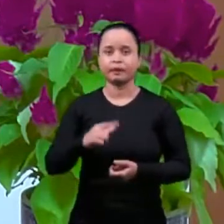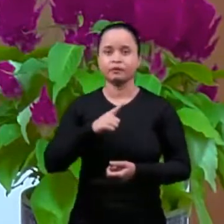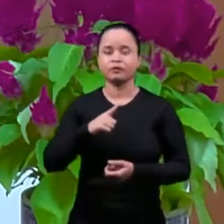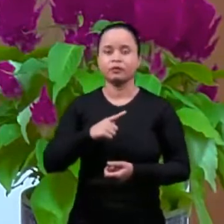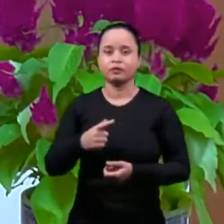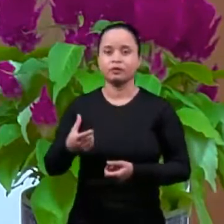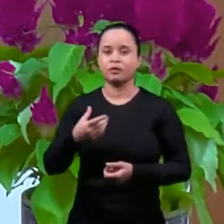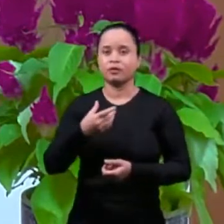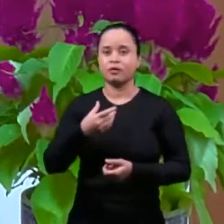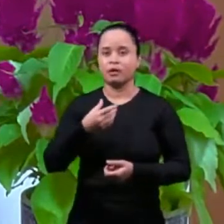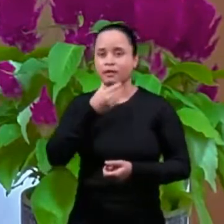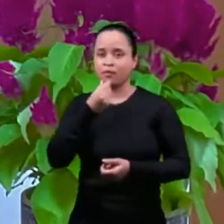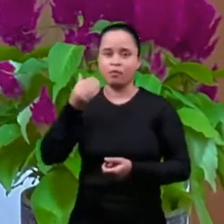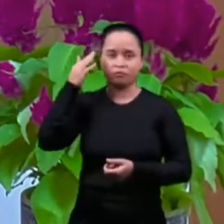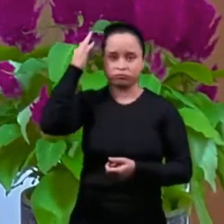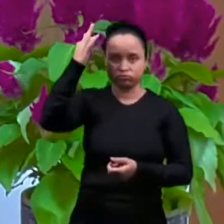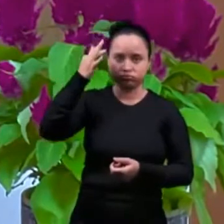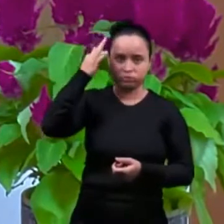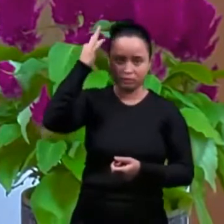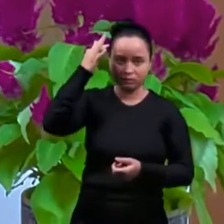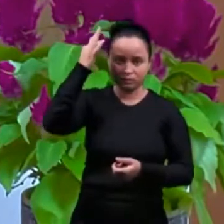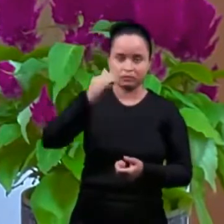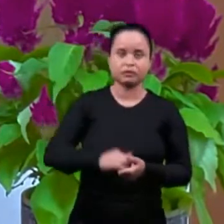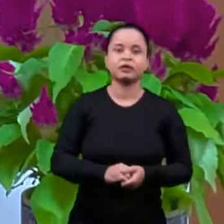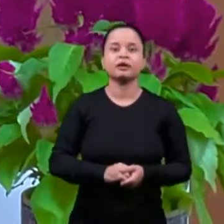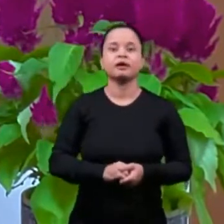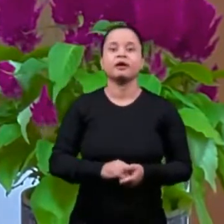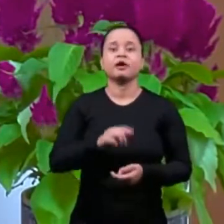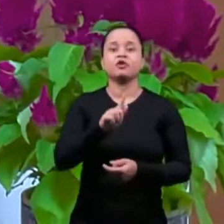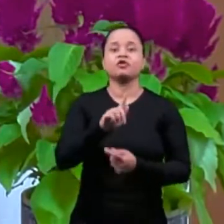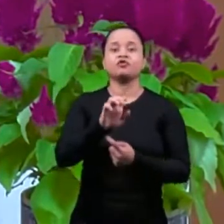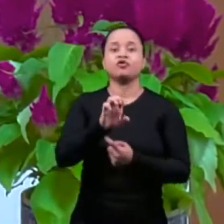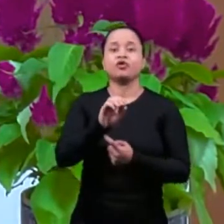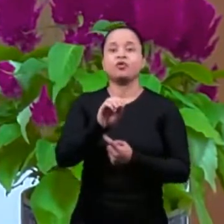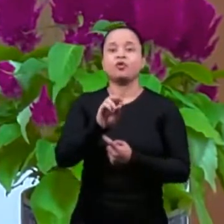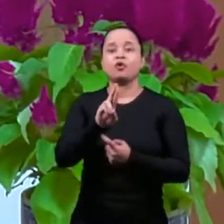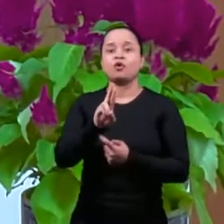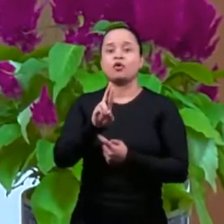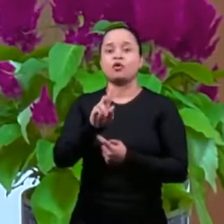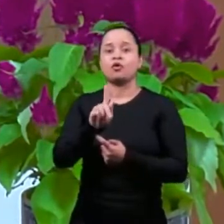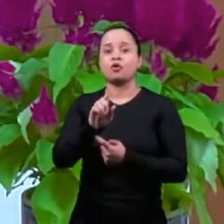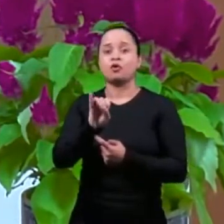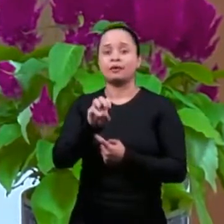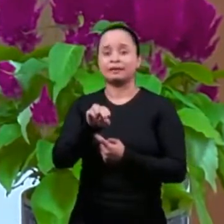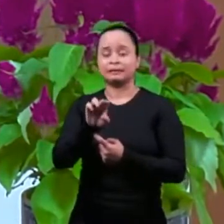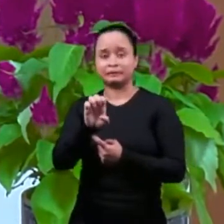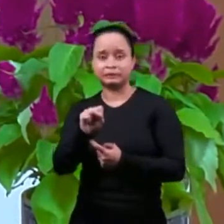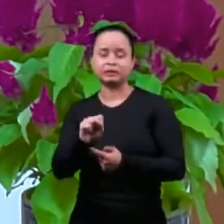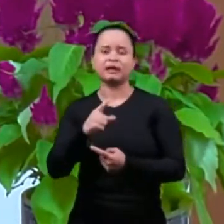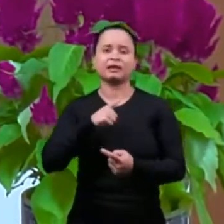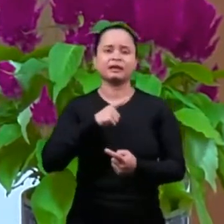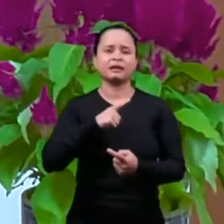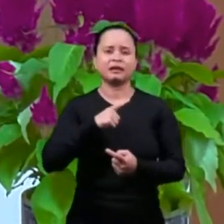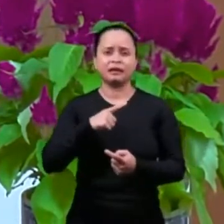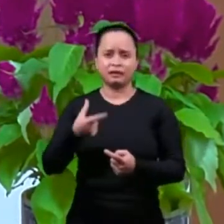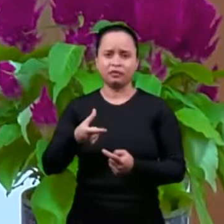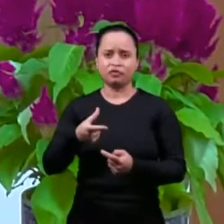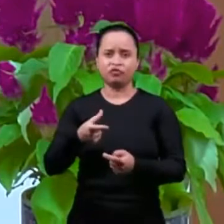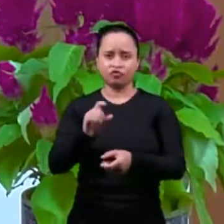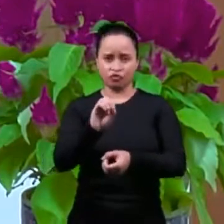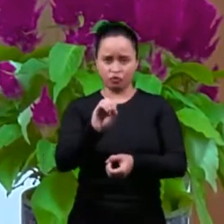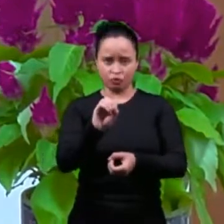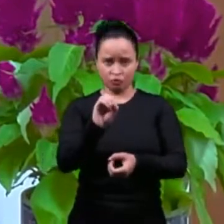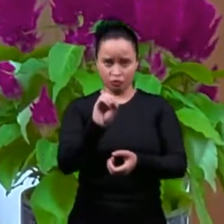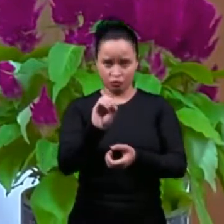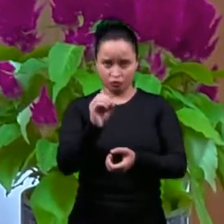que andava, era Diógenes, ele andava com uma lanterna, naturalmente uma candeia